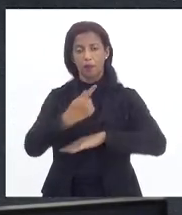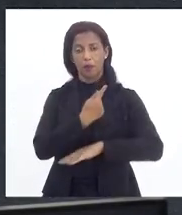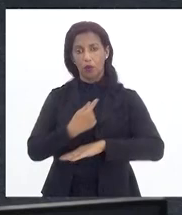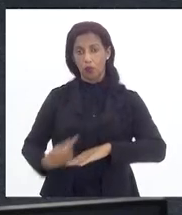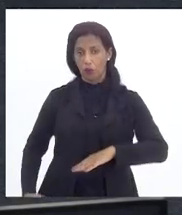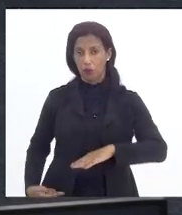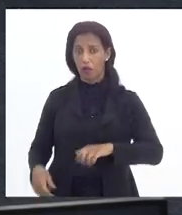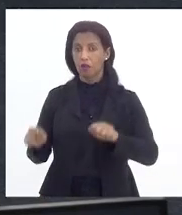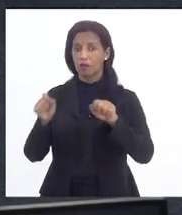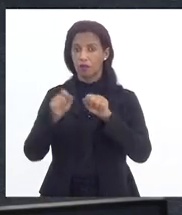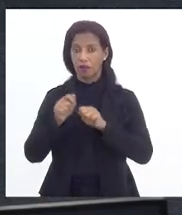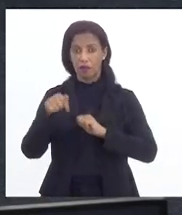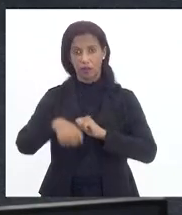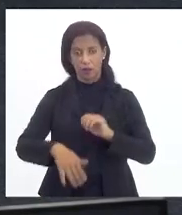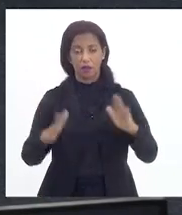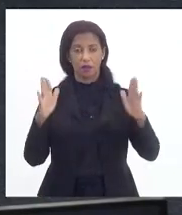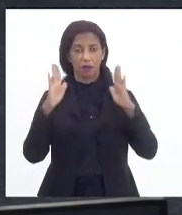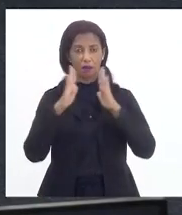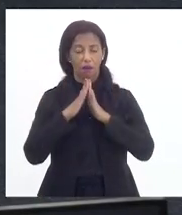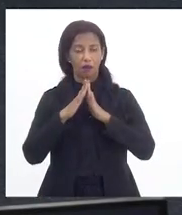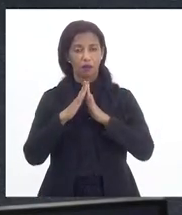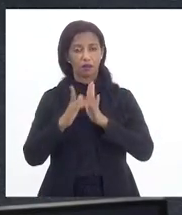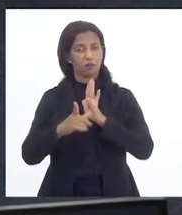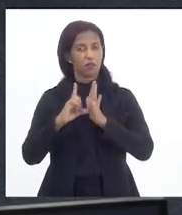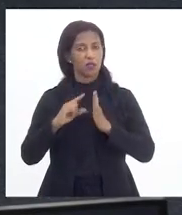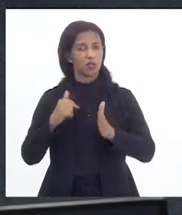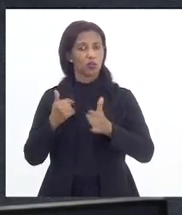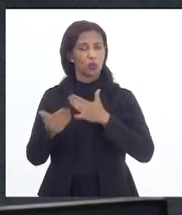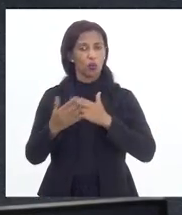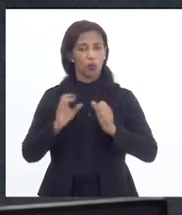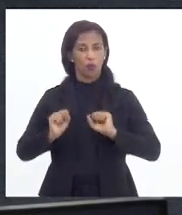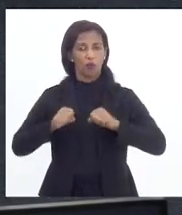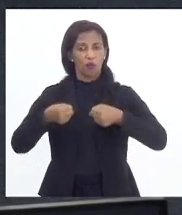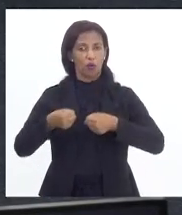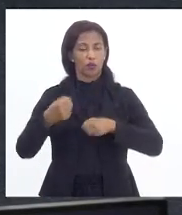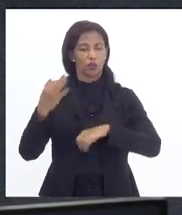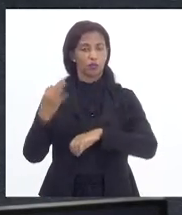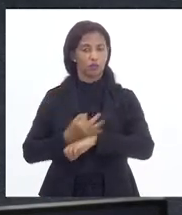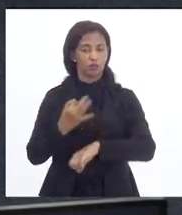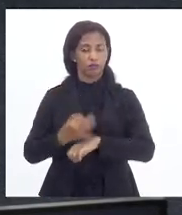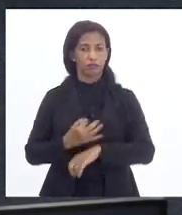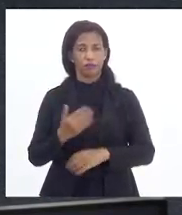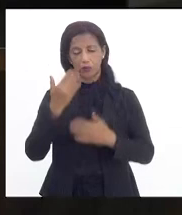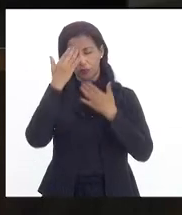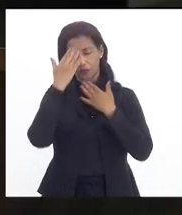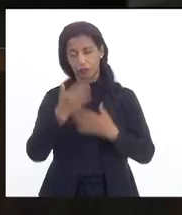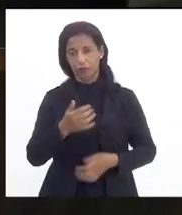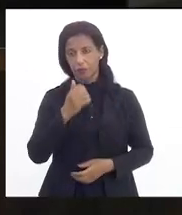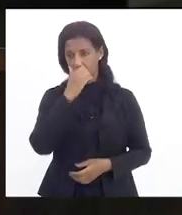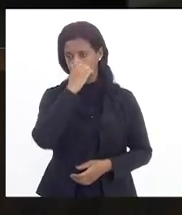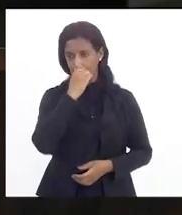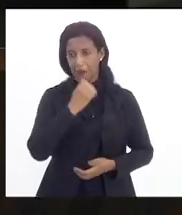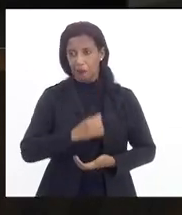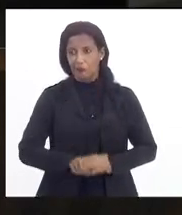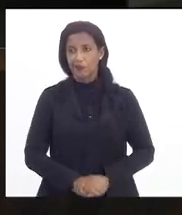faz fazer com que essa casa seja antes de tudo uma força de resistência Muito obrigado